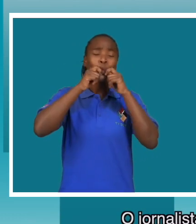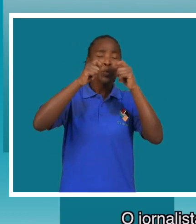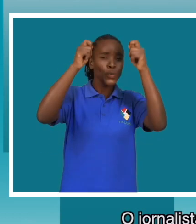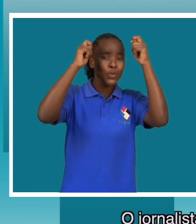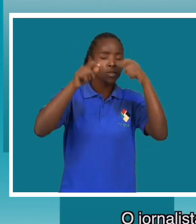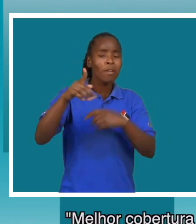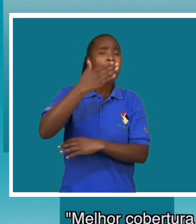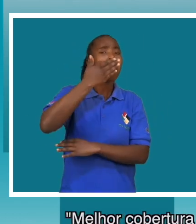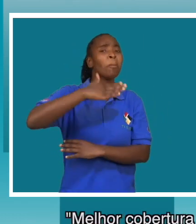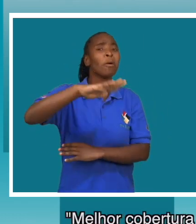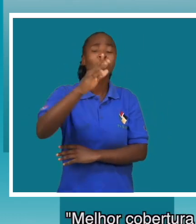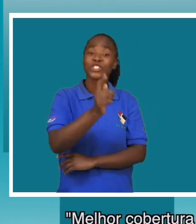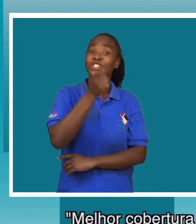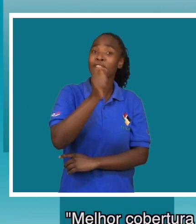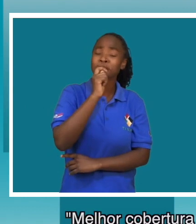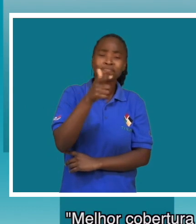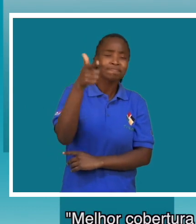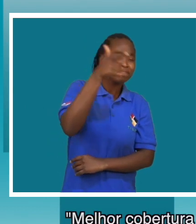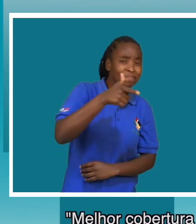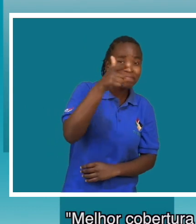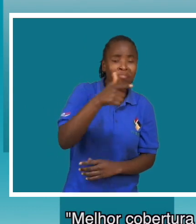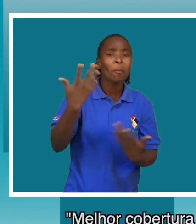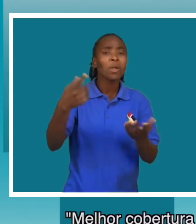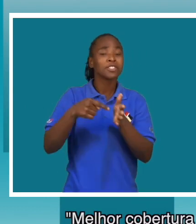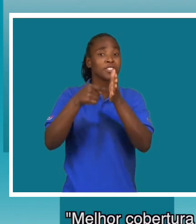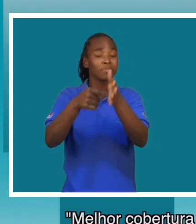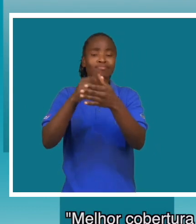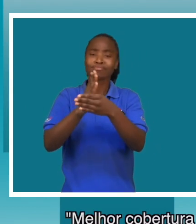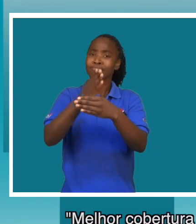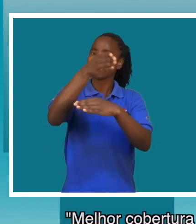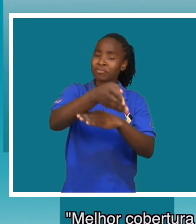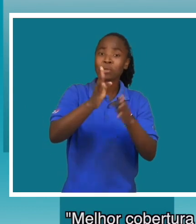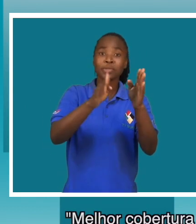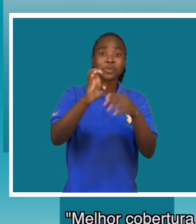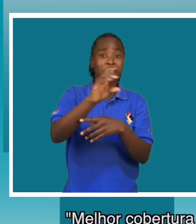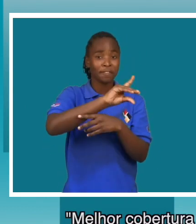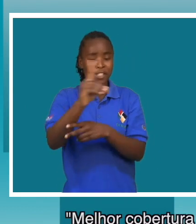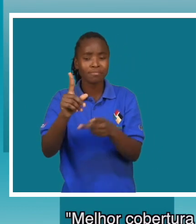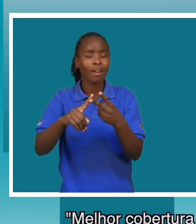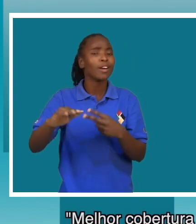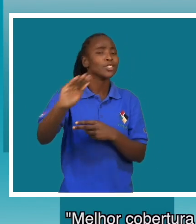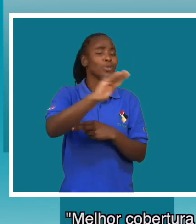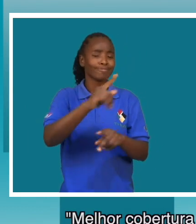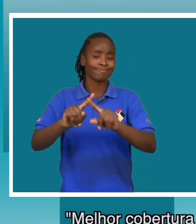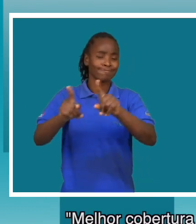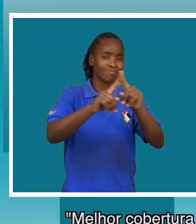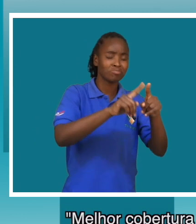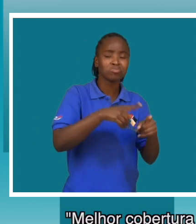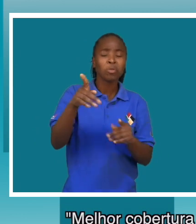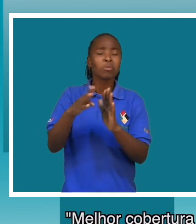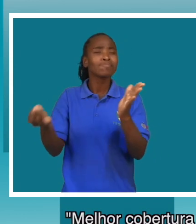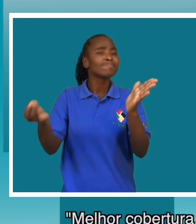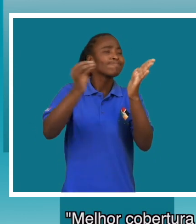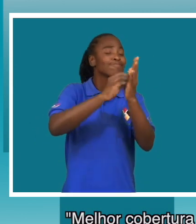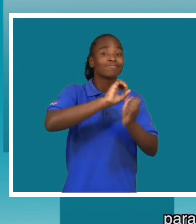do prêmio sobre melhor cobertura jornalística relacionada a exemplos de superação das pessoas com deficiência na